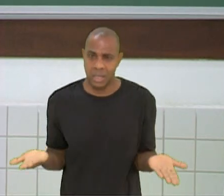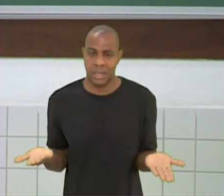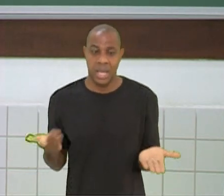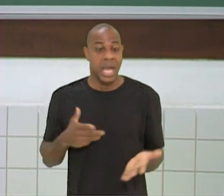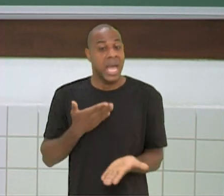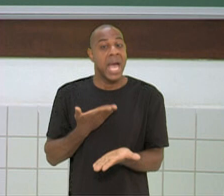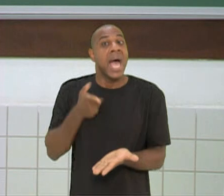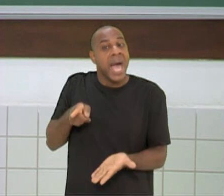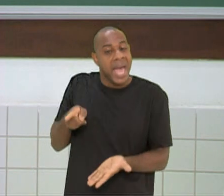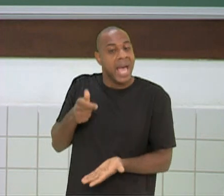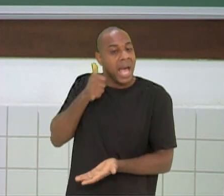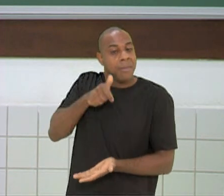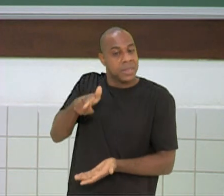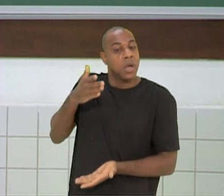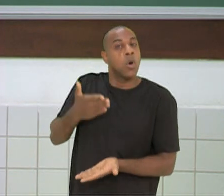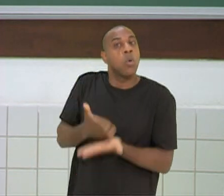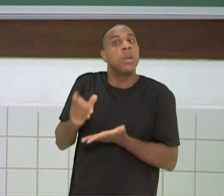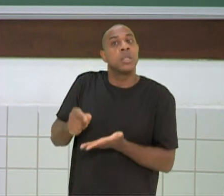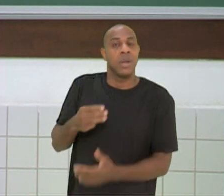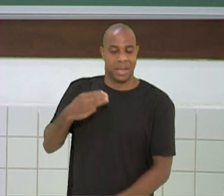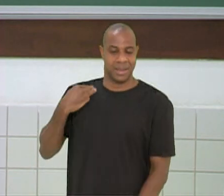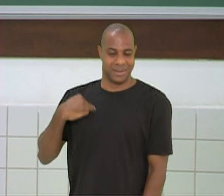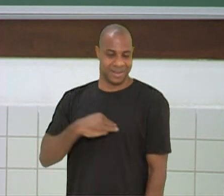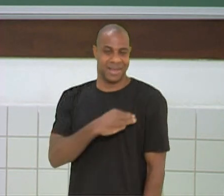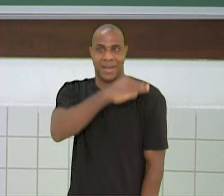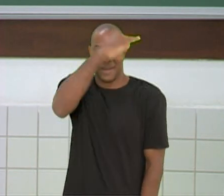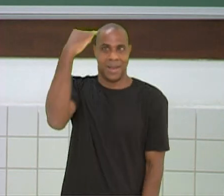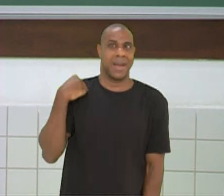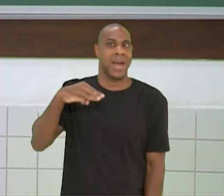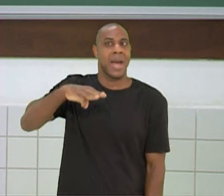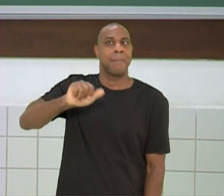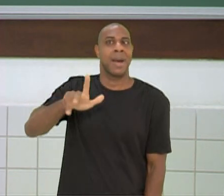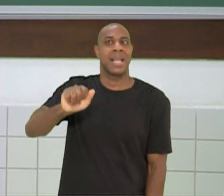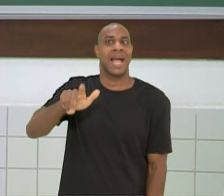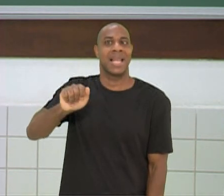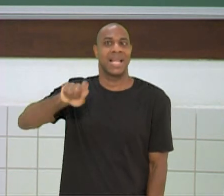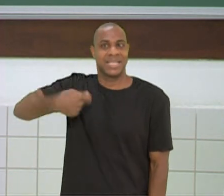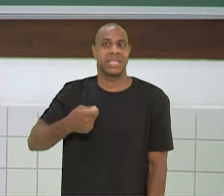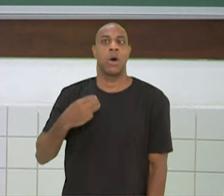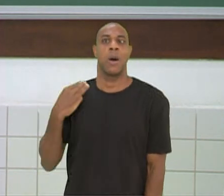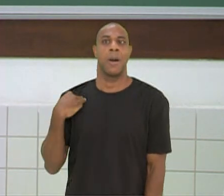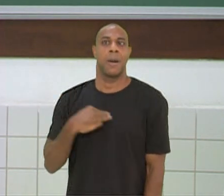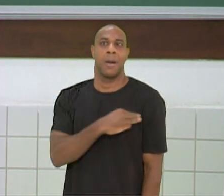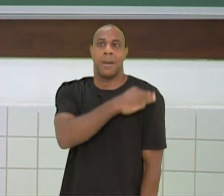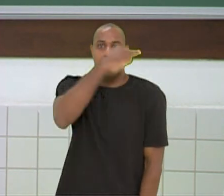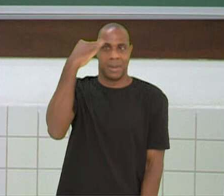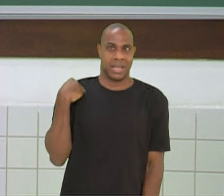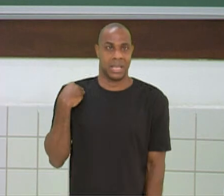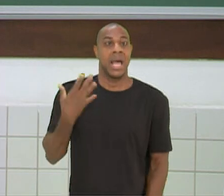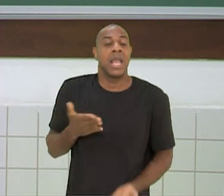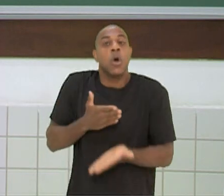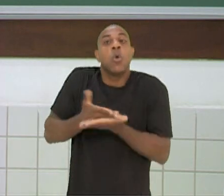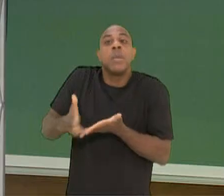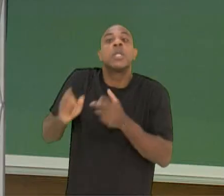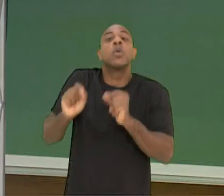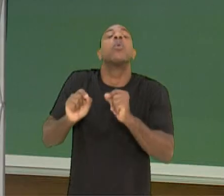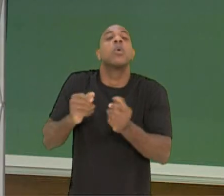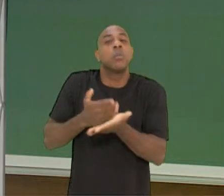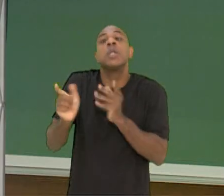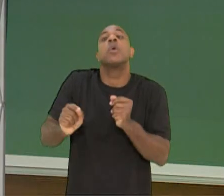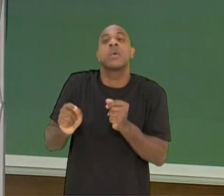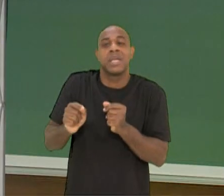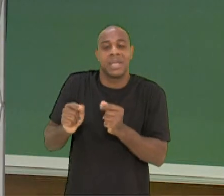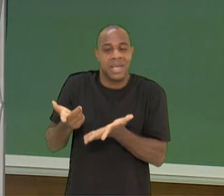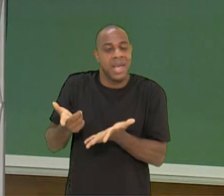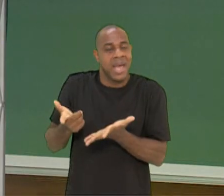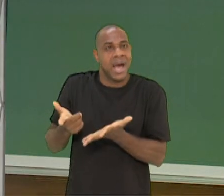realidade, um direito tão óbvio, mas que em algumas regiões do mundo não é assim. Ela passou a lutar por isso. Então, em